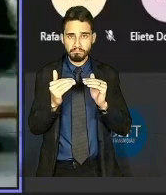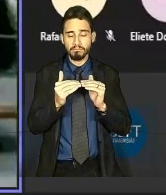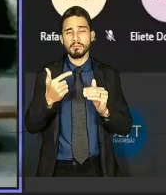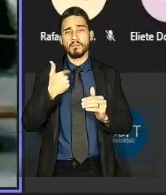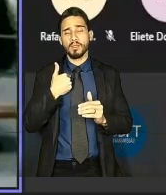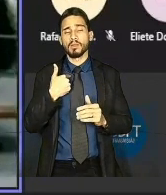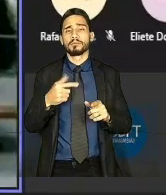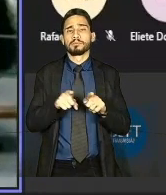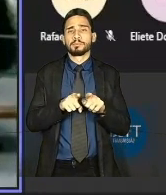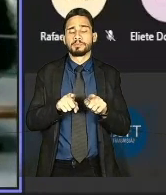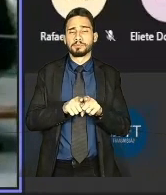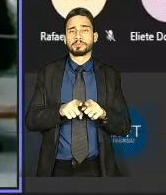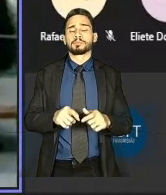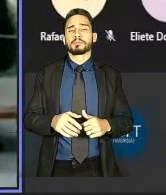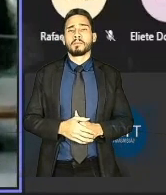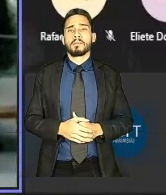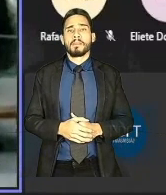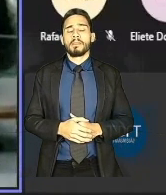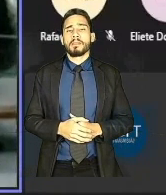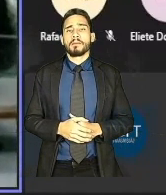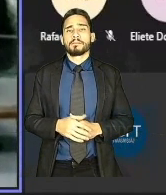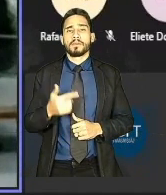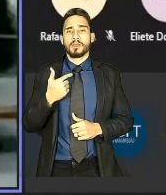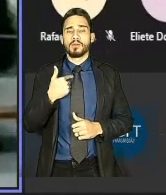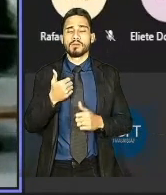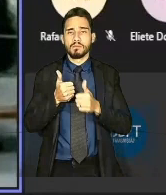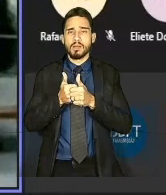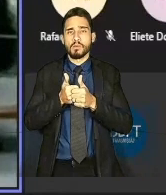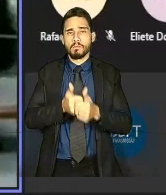Eu também componho um quórum. Eu